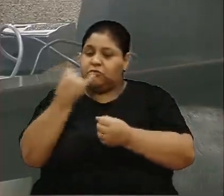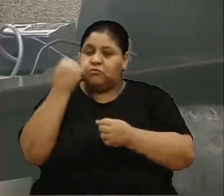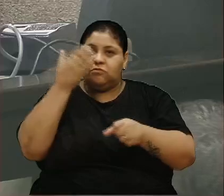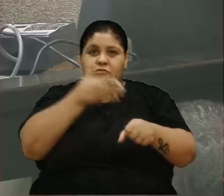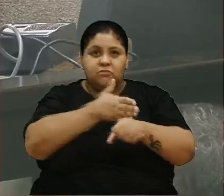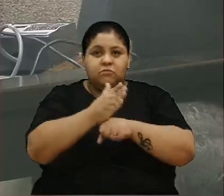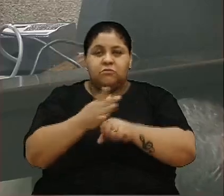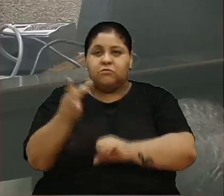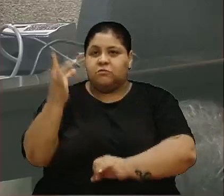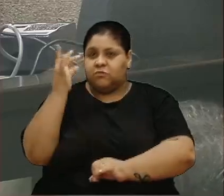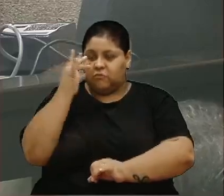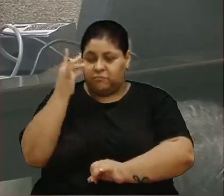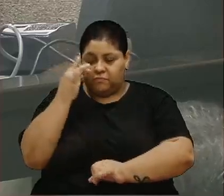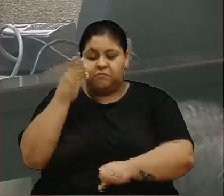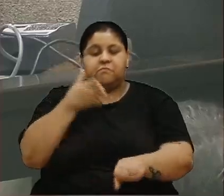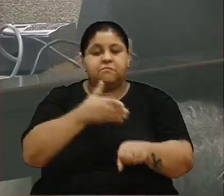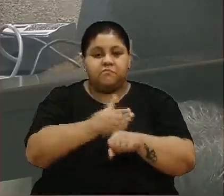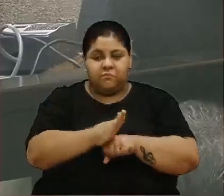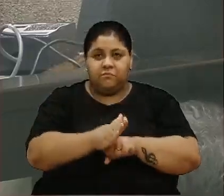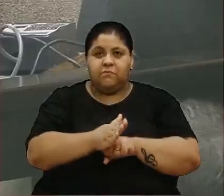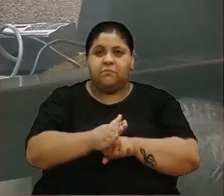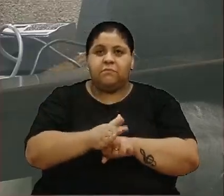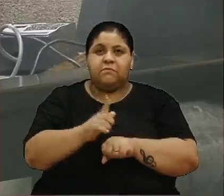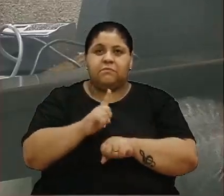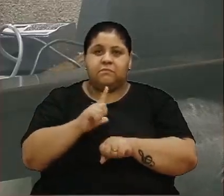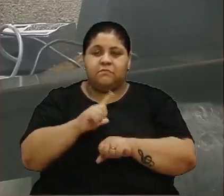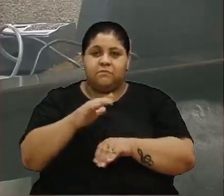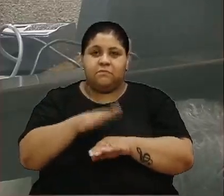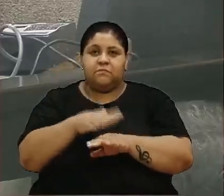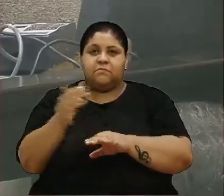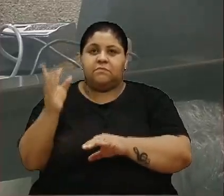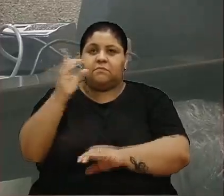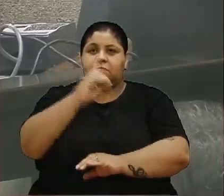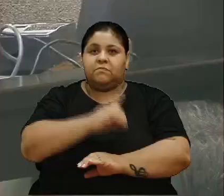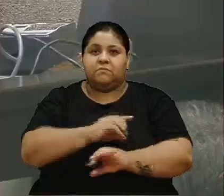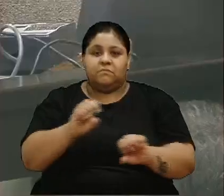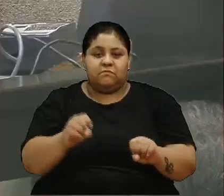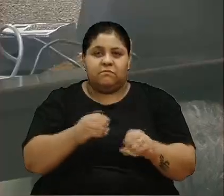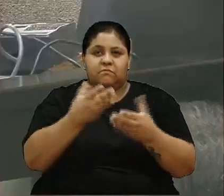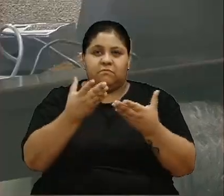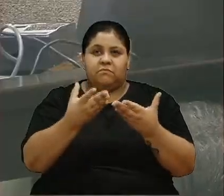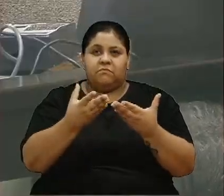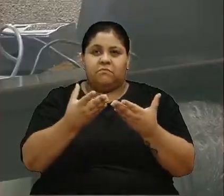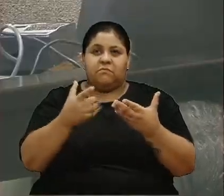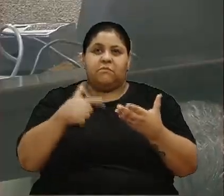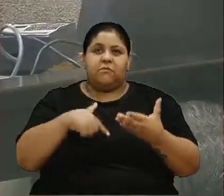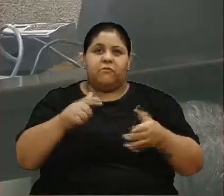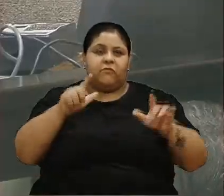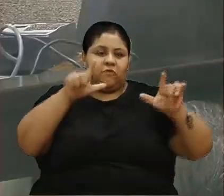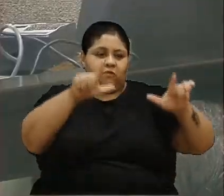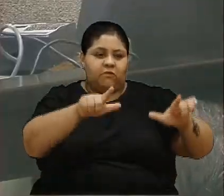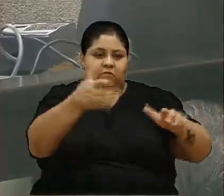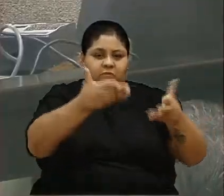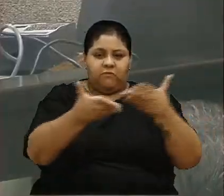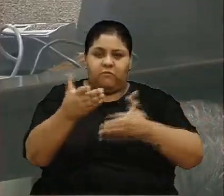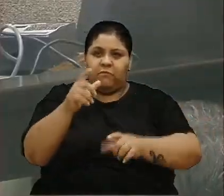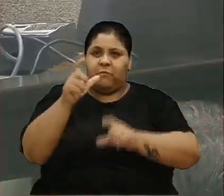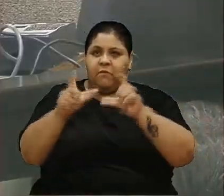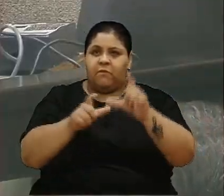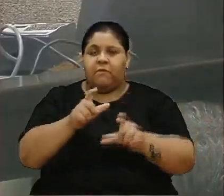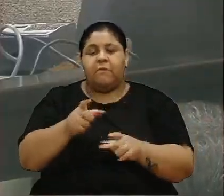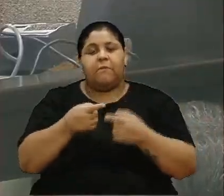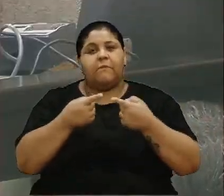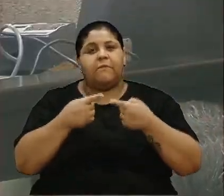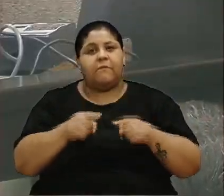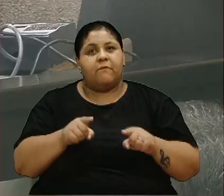estar presente, vou participar quando der, tem mais o dia que a nossa festa vai estar lá, vou estar com um gabinete lá, atendendo as pessoas,